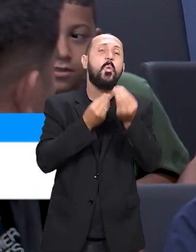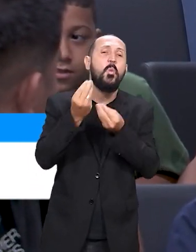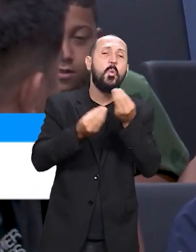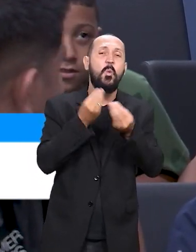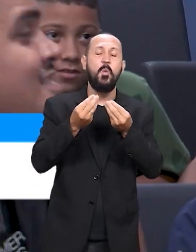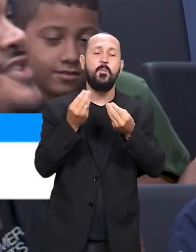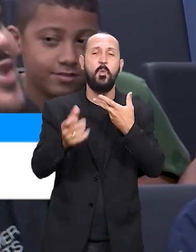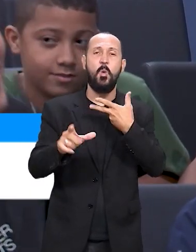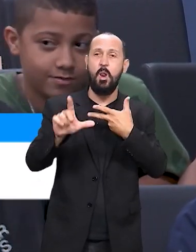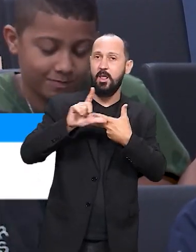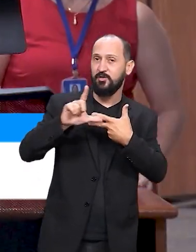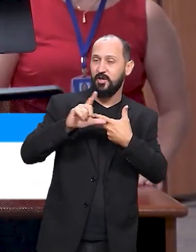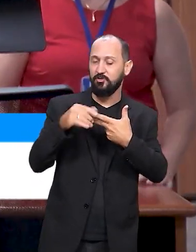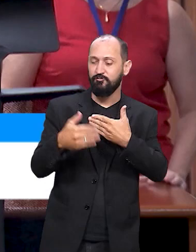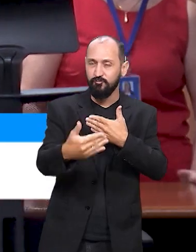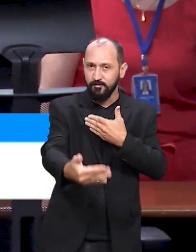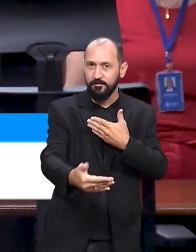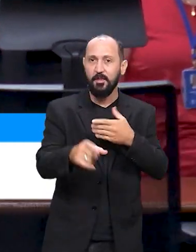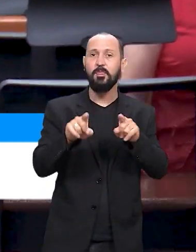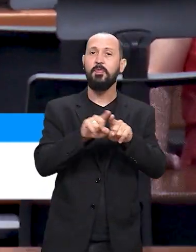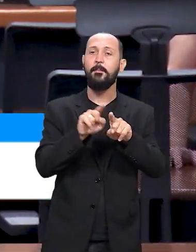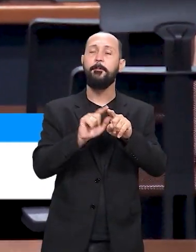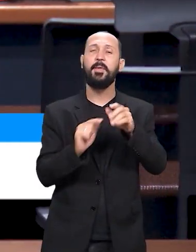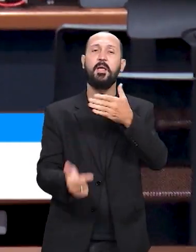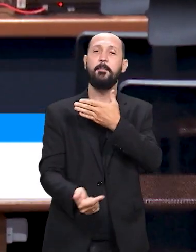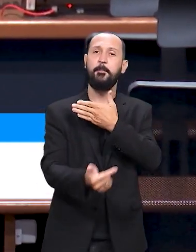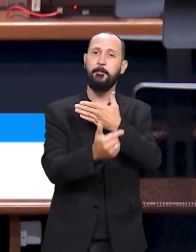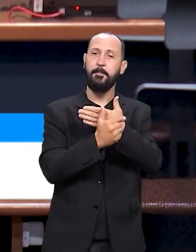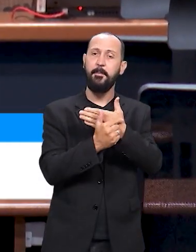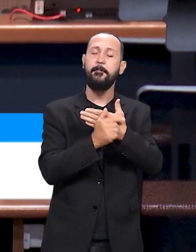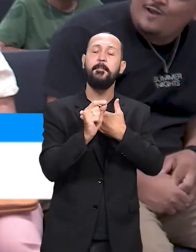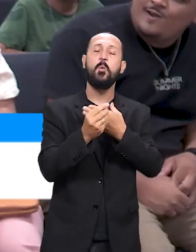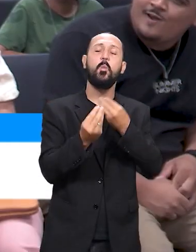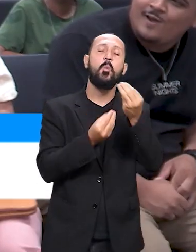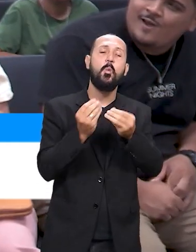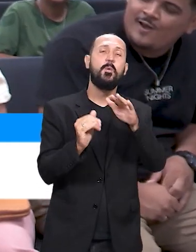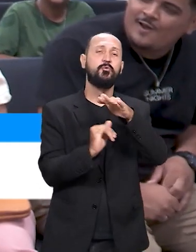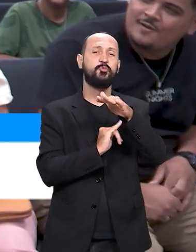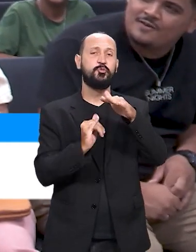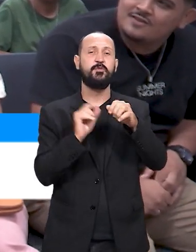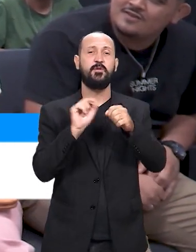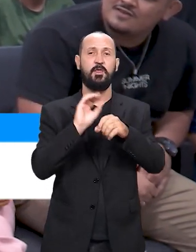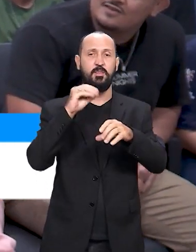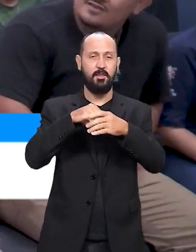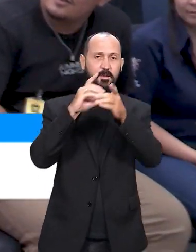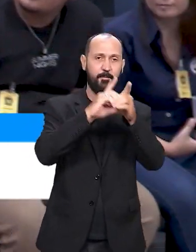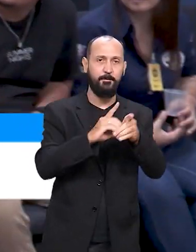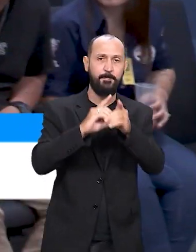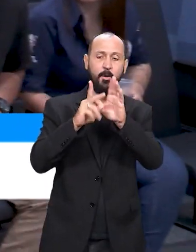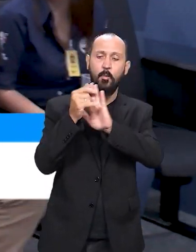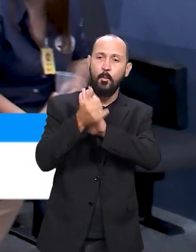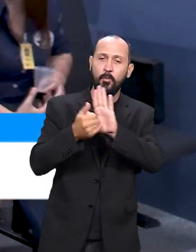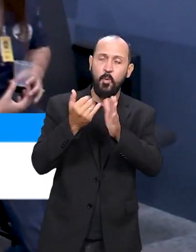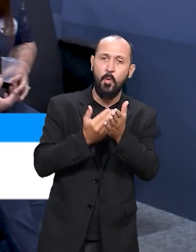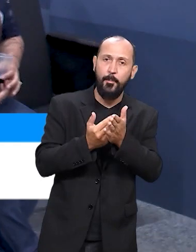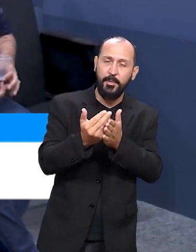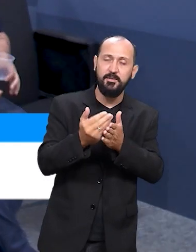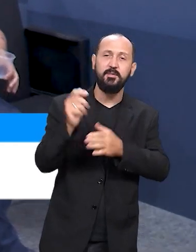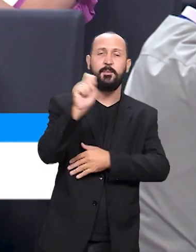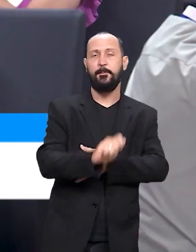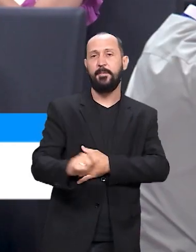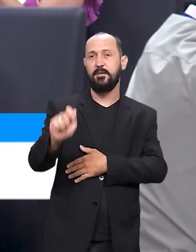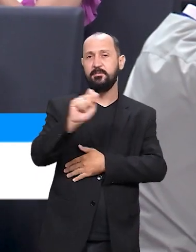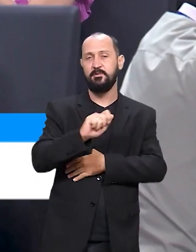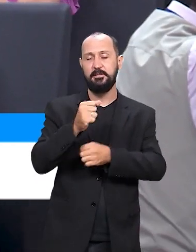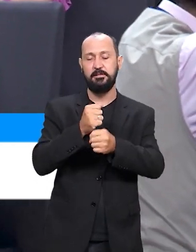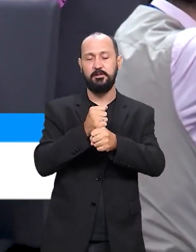sobre as dinâmicas do processo legislativo e o papel das instituições na democracia, se relaciona com um projeto iniciado pela